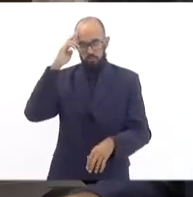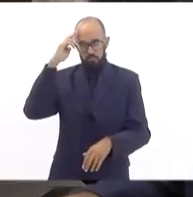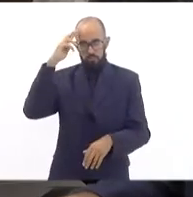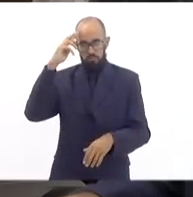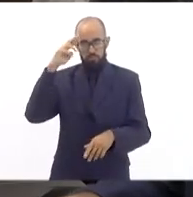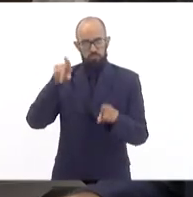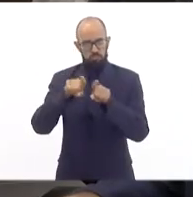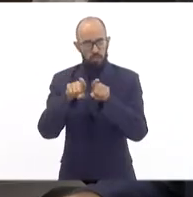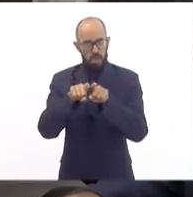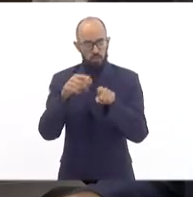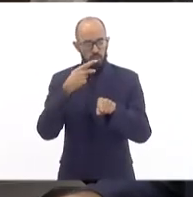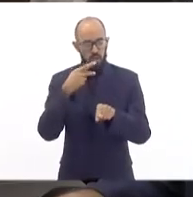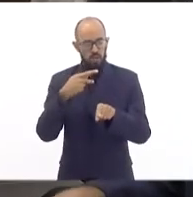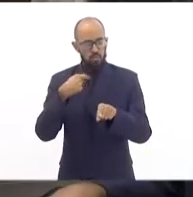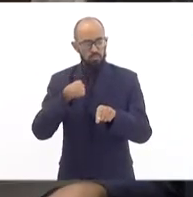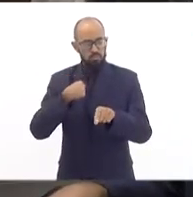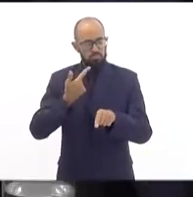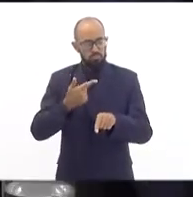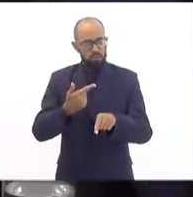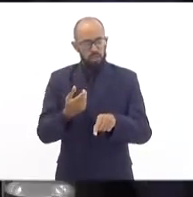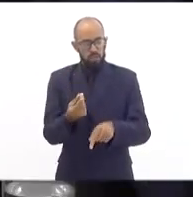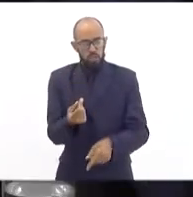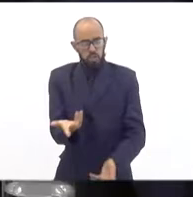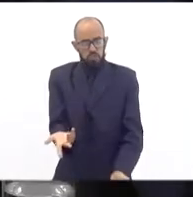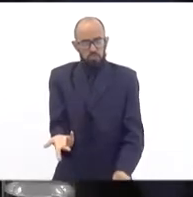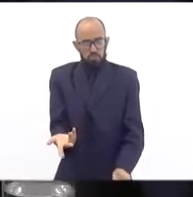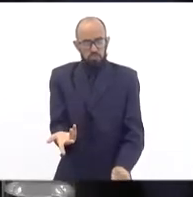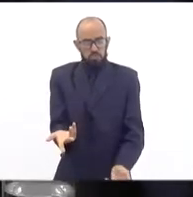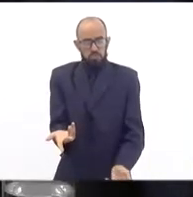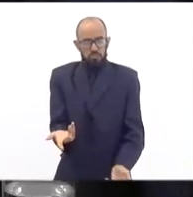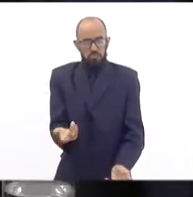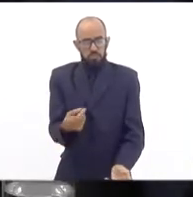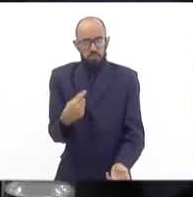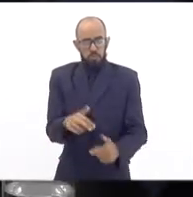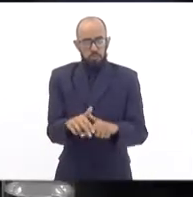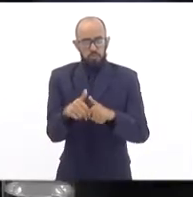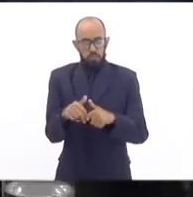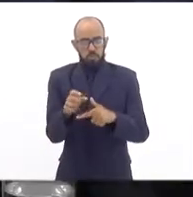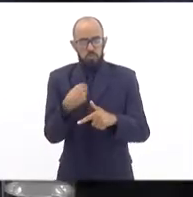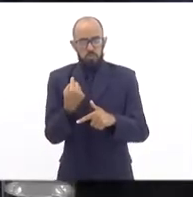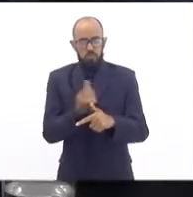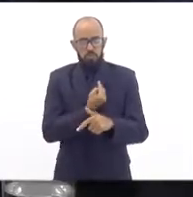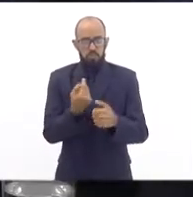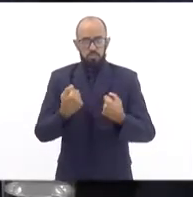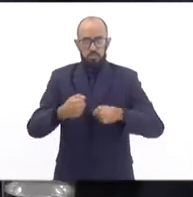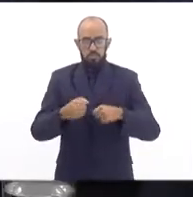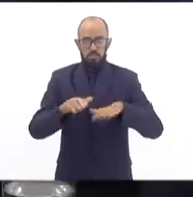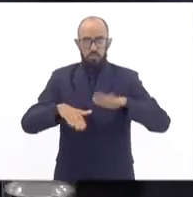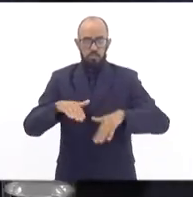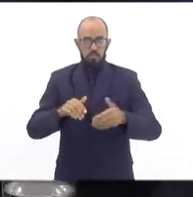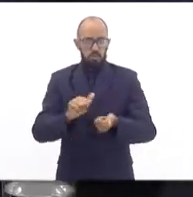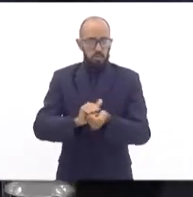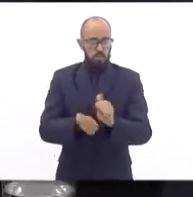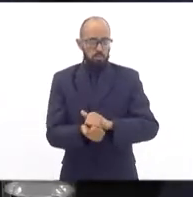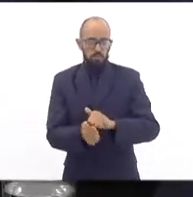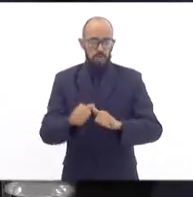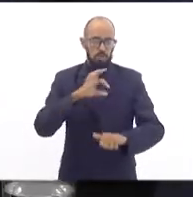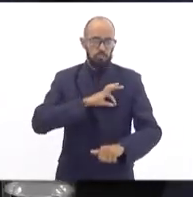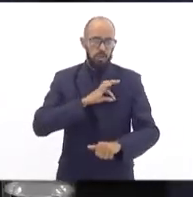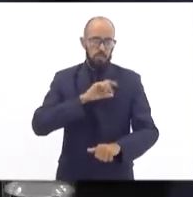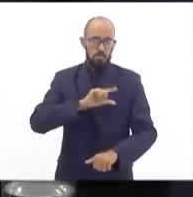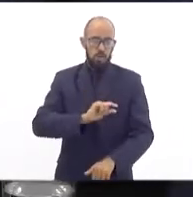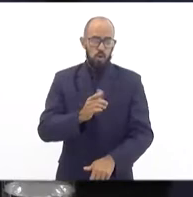alegam isso. E, com isso, a gente tem que trabalhar até por conta de um pouco a menos.